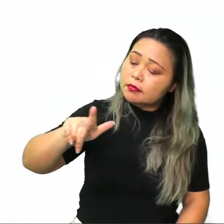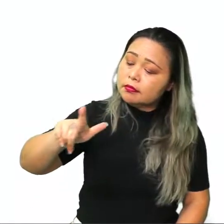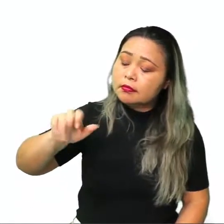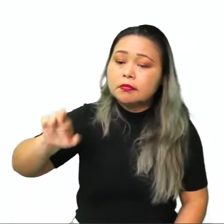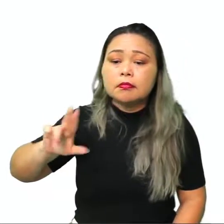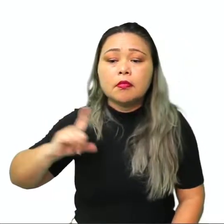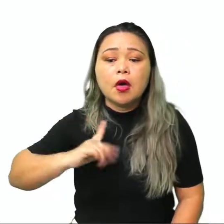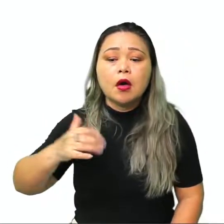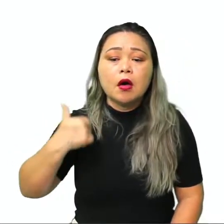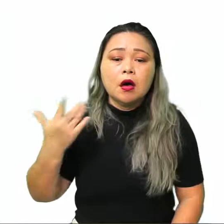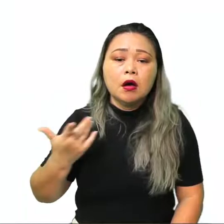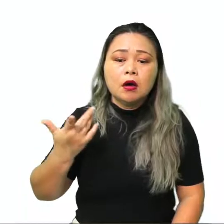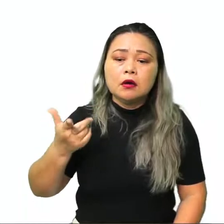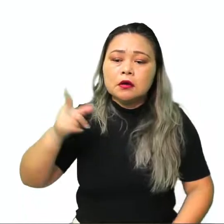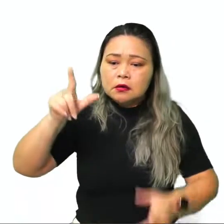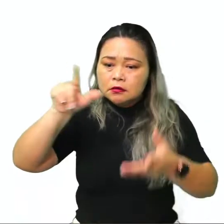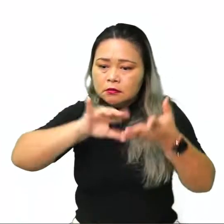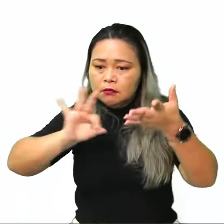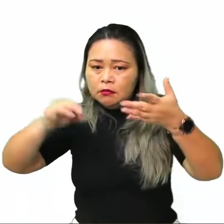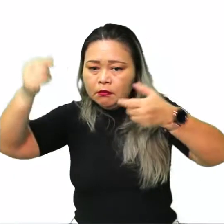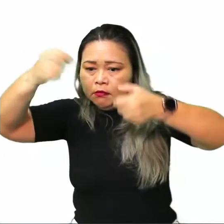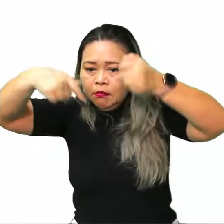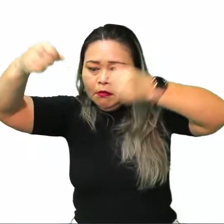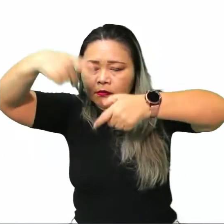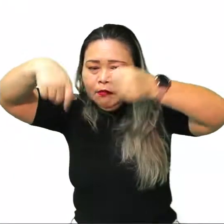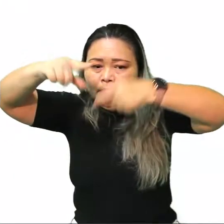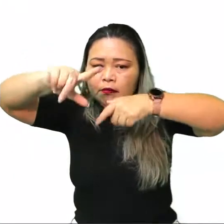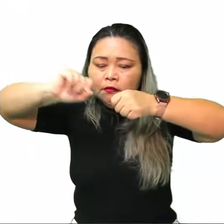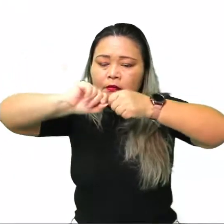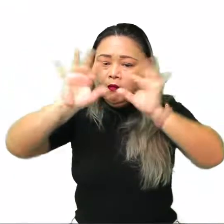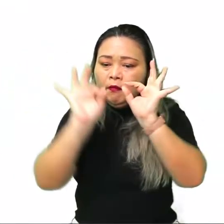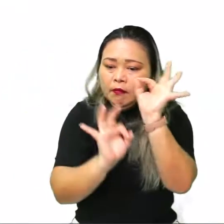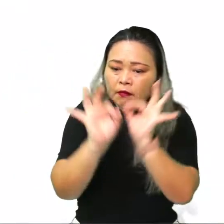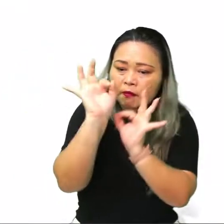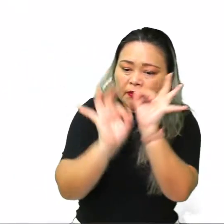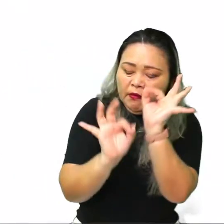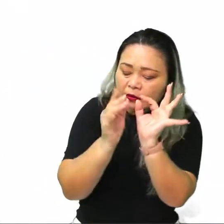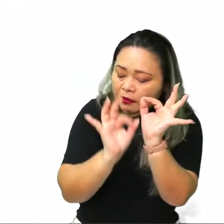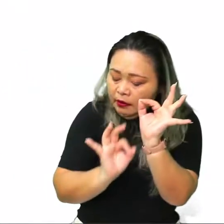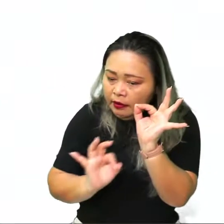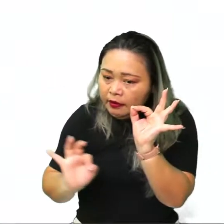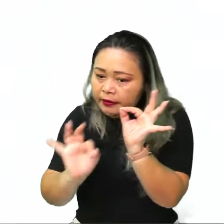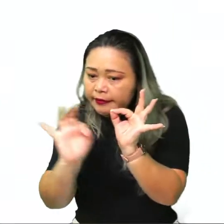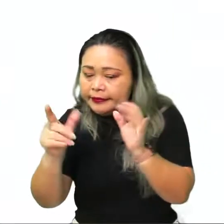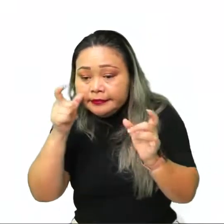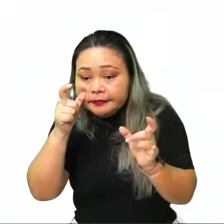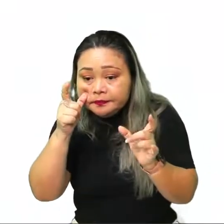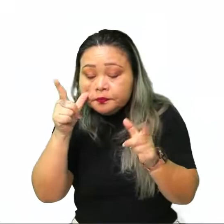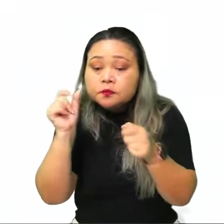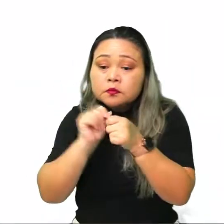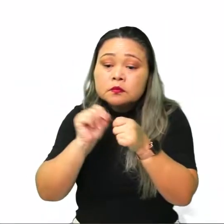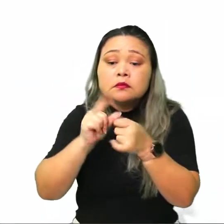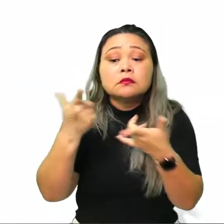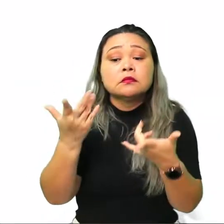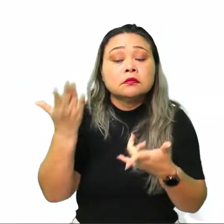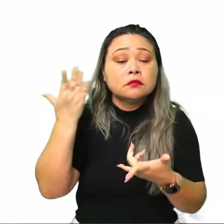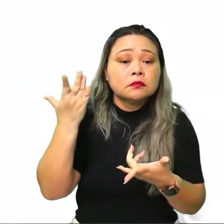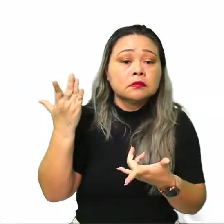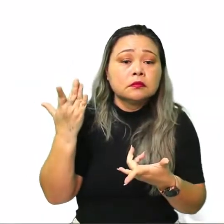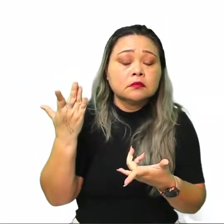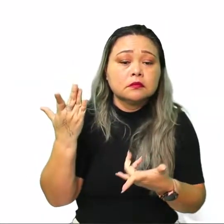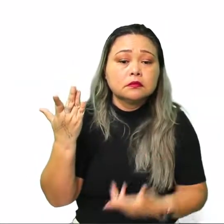A gente viu lá o eletrodozinho dele, né? Toda a maquinária que ele fez, ele montou para, em laboratório, reproduzir o que tinha